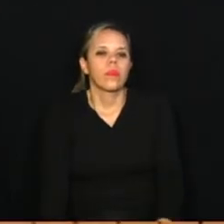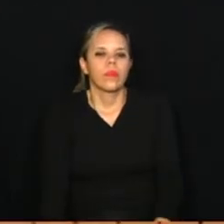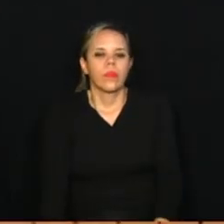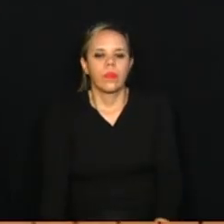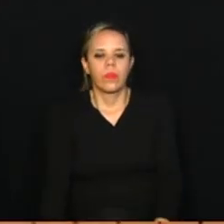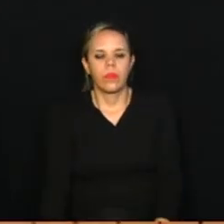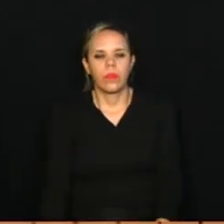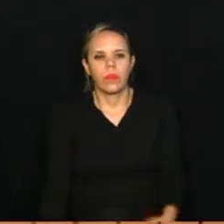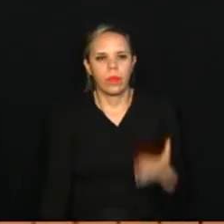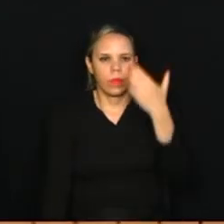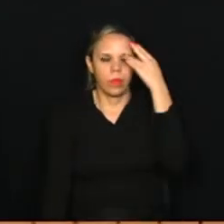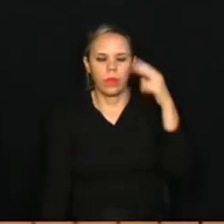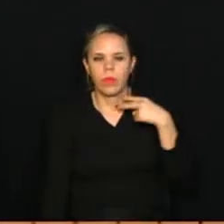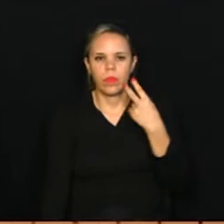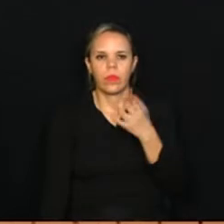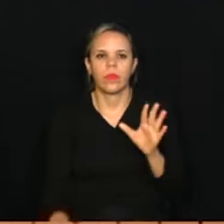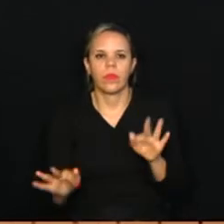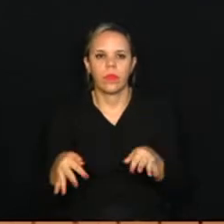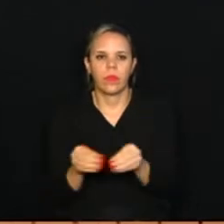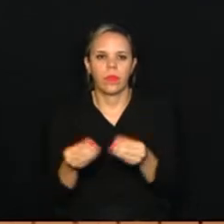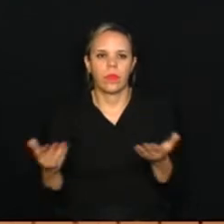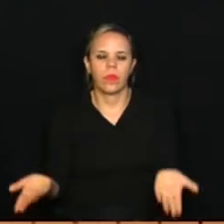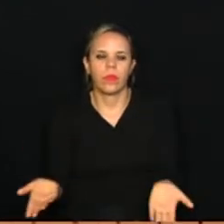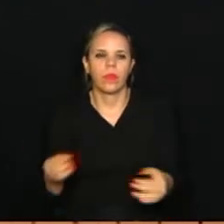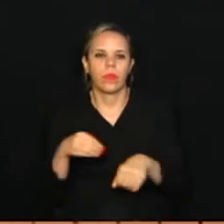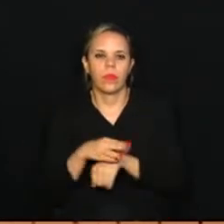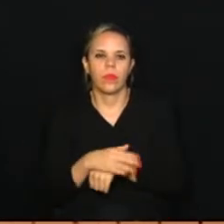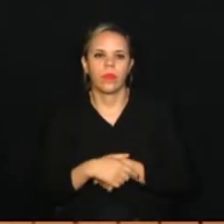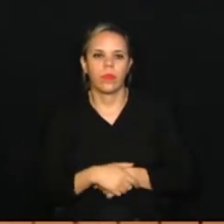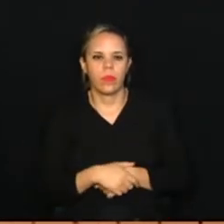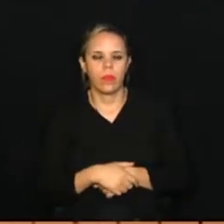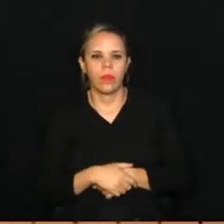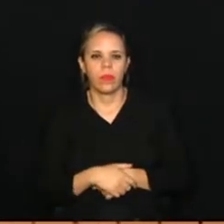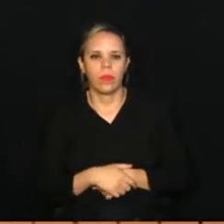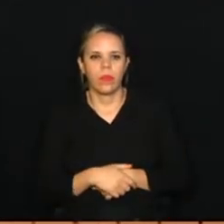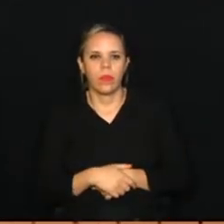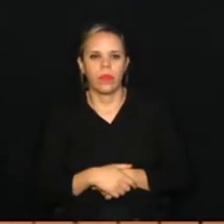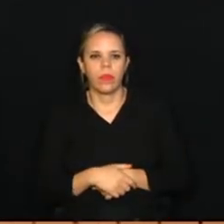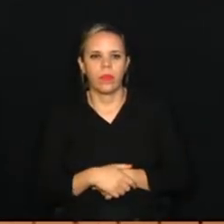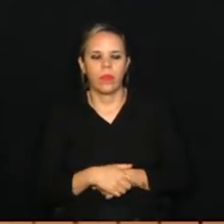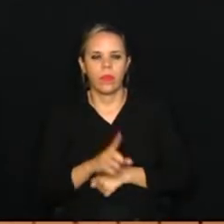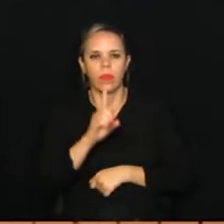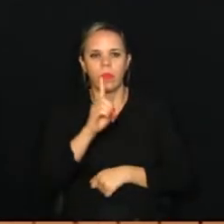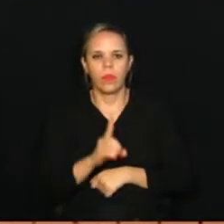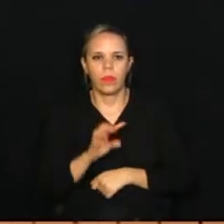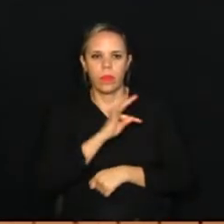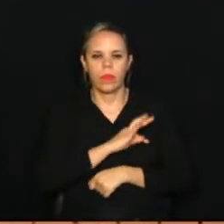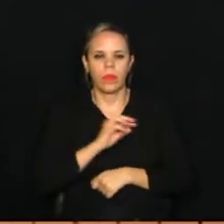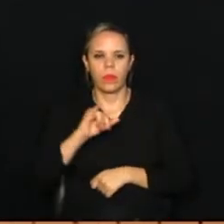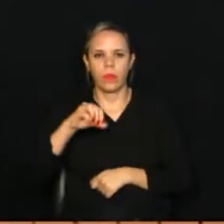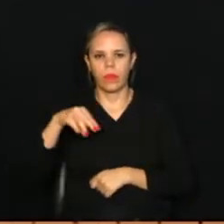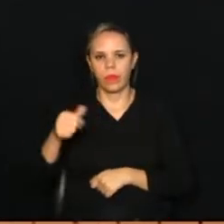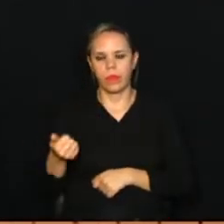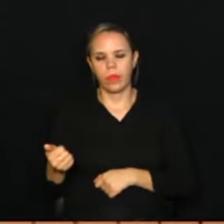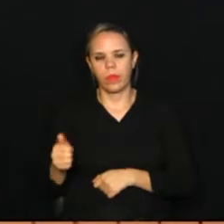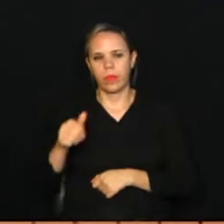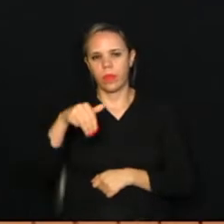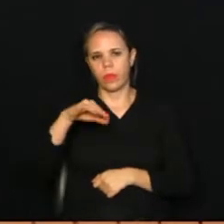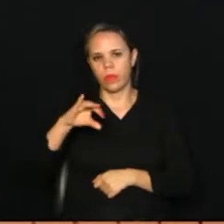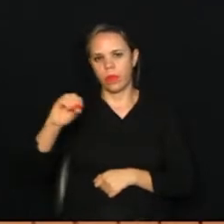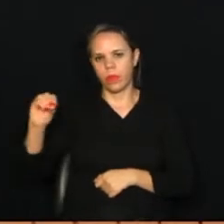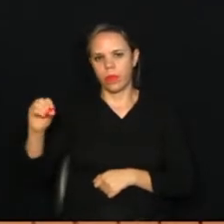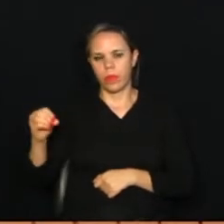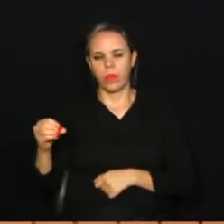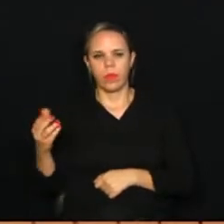Obrigado, vereador. Bom, finalmente, então, passando a palavra do diretor técnico da IMA, o Márcio